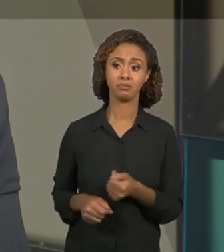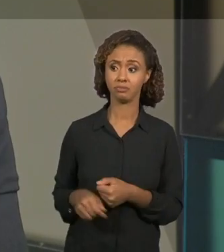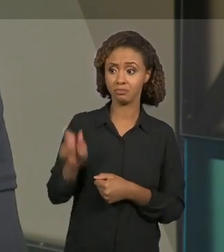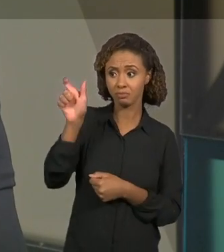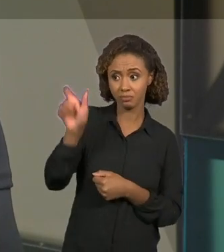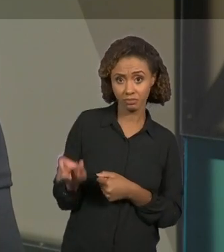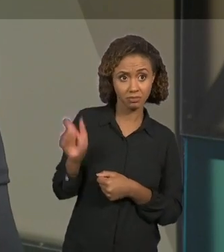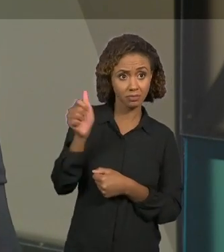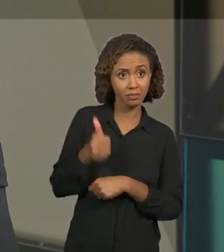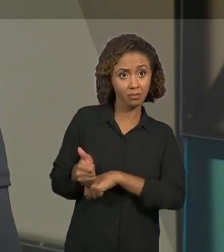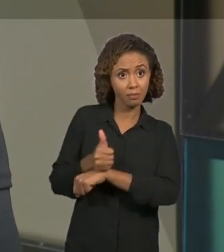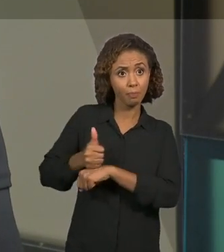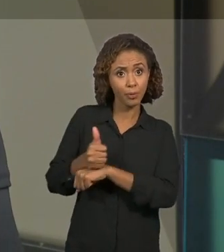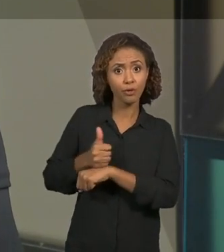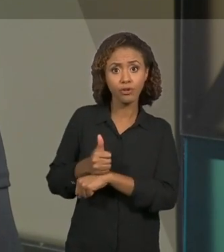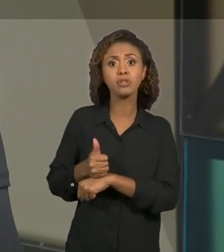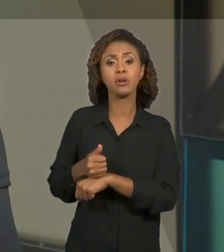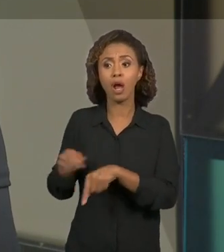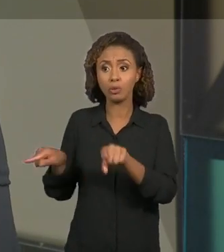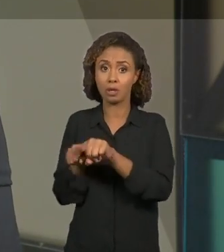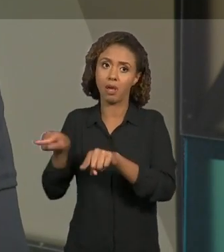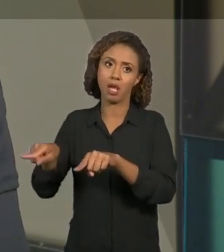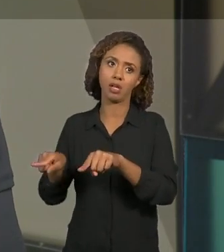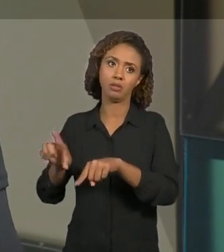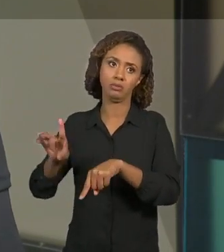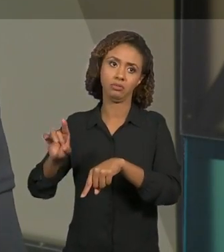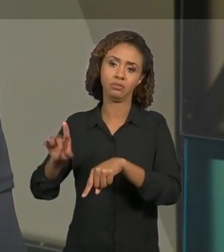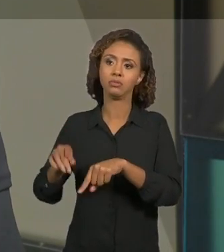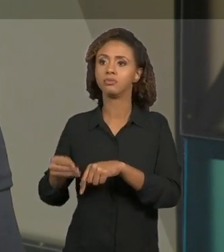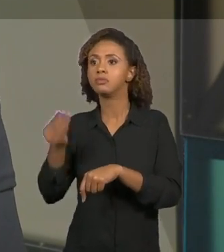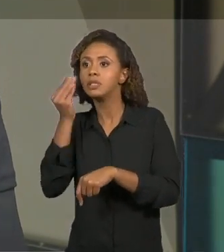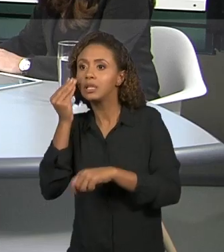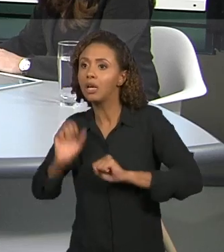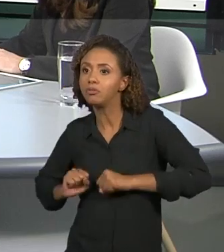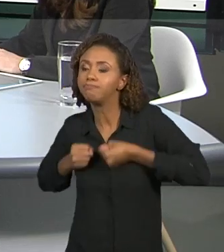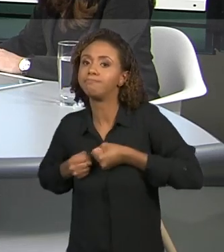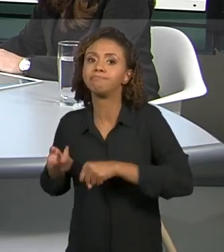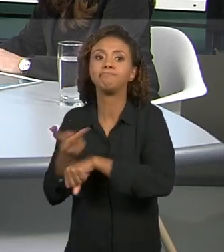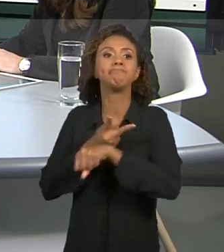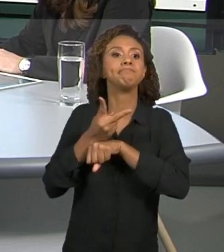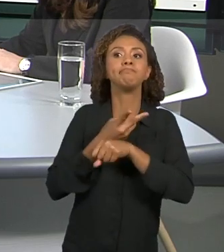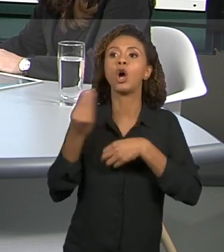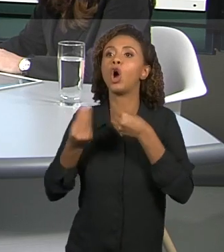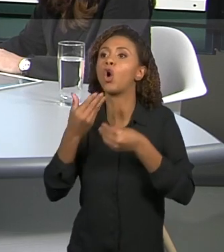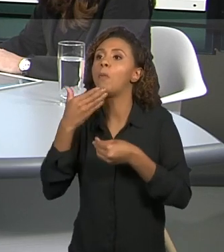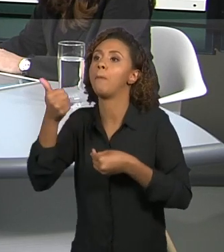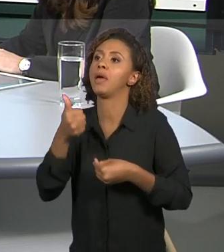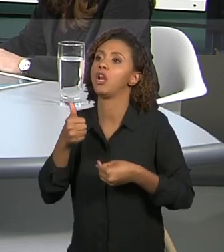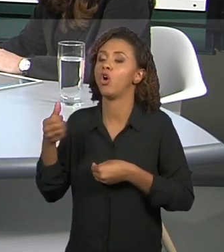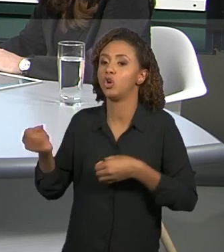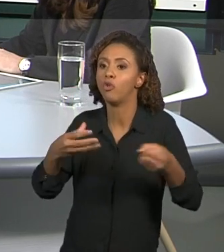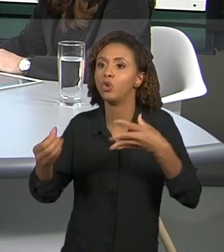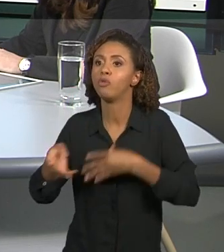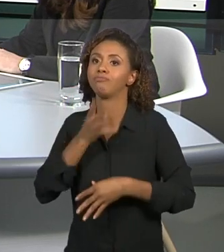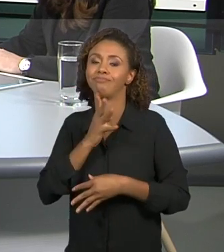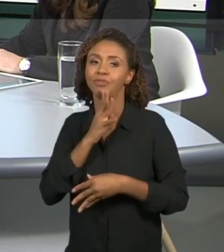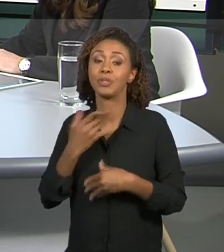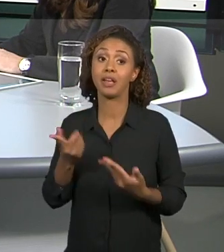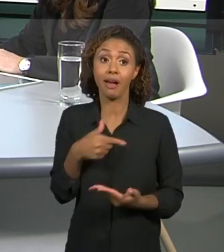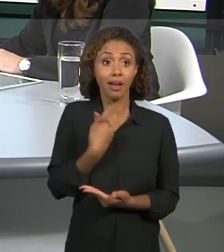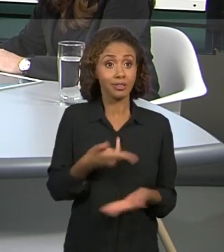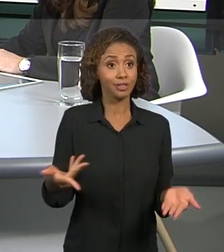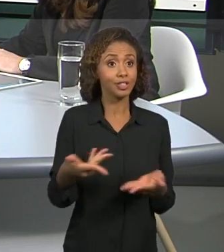também busca através da lista da iniciativa dele essa atualização então a gente tá dando incentivar propor